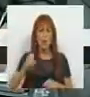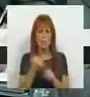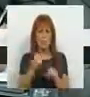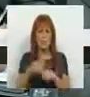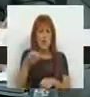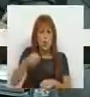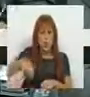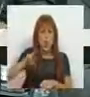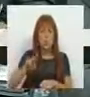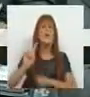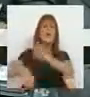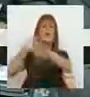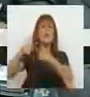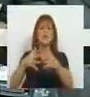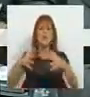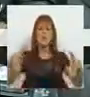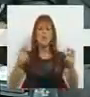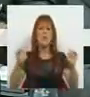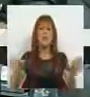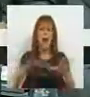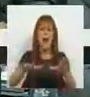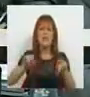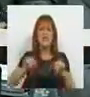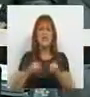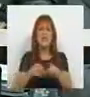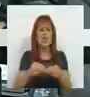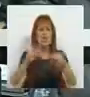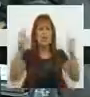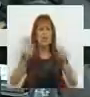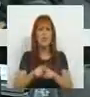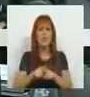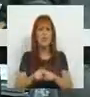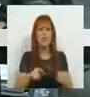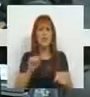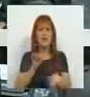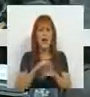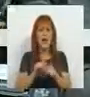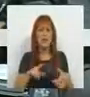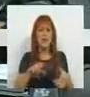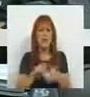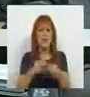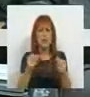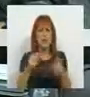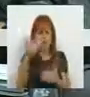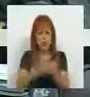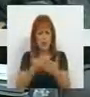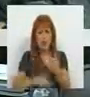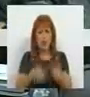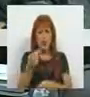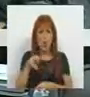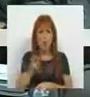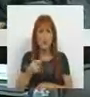missões das Nações Unidas, ainda que depois alargando um pouco o âmbito no sentido do espírito da Carta ou das resoluções das Nações Unidas. Gostaria